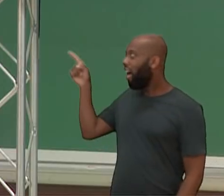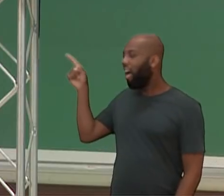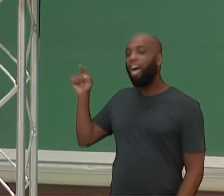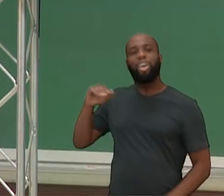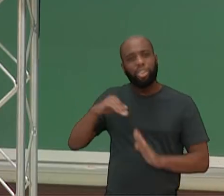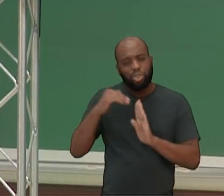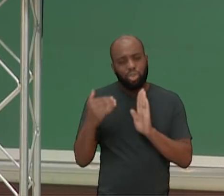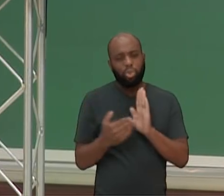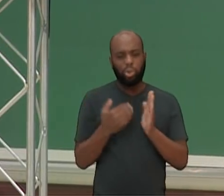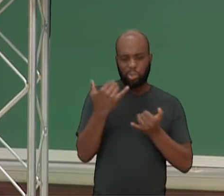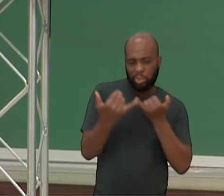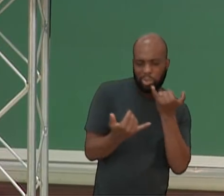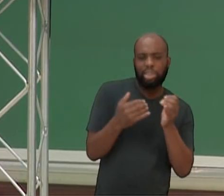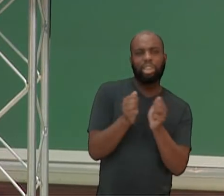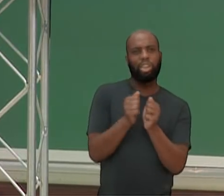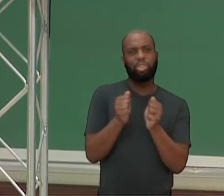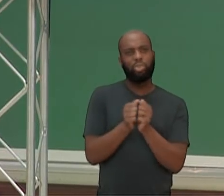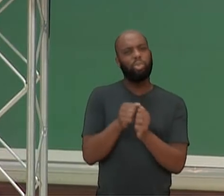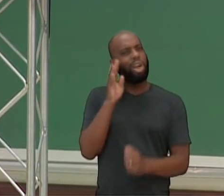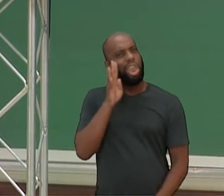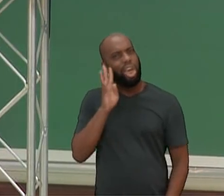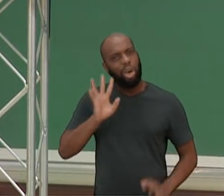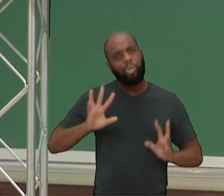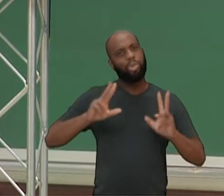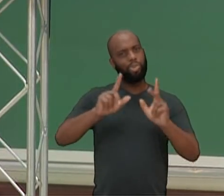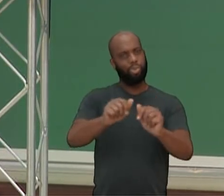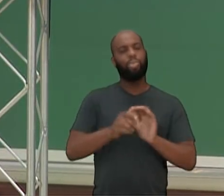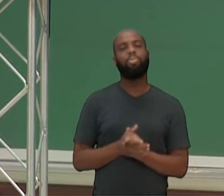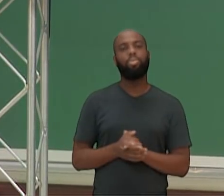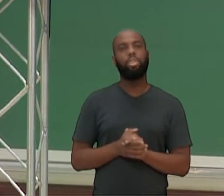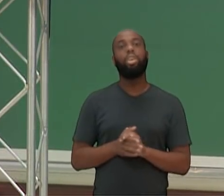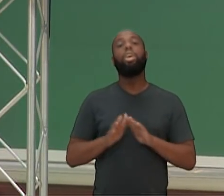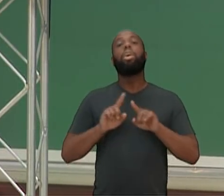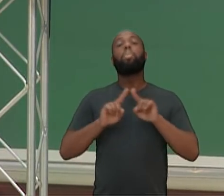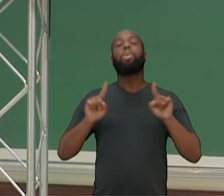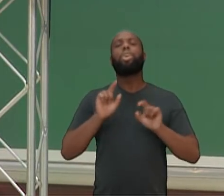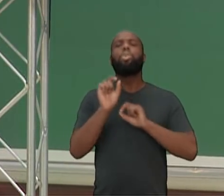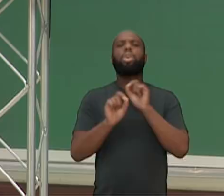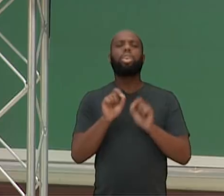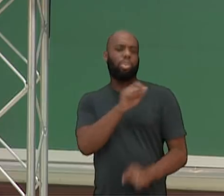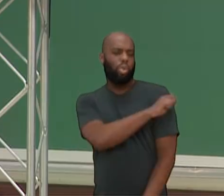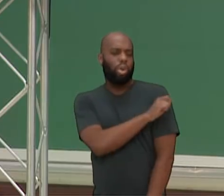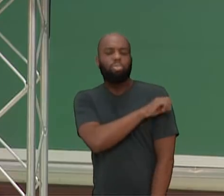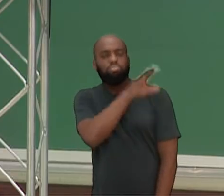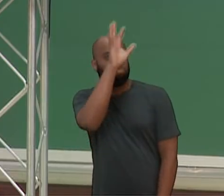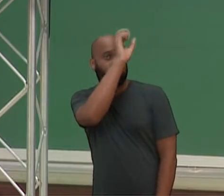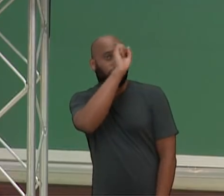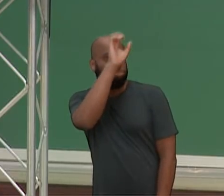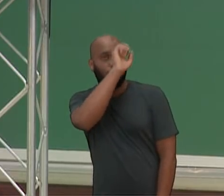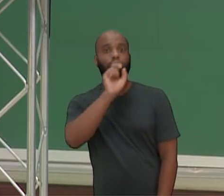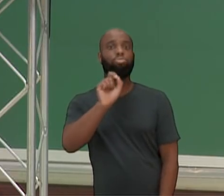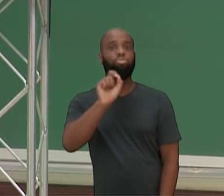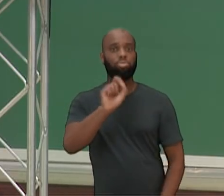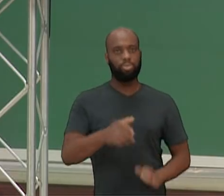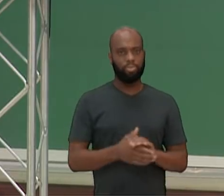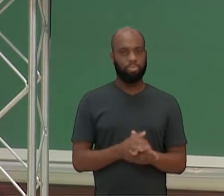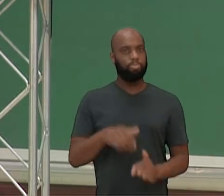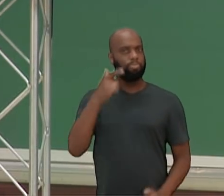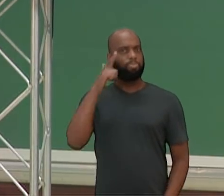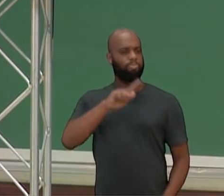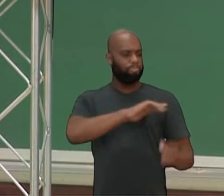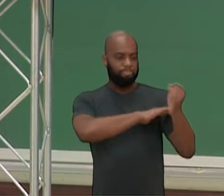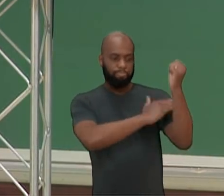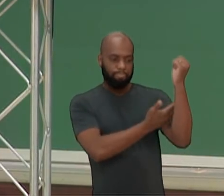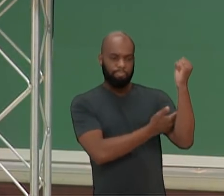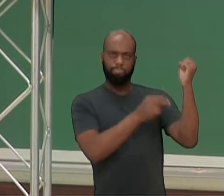E é legal que, através dessa brincadeira, o que o aluno ou uma criança aprende? Né? Ela aprende a força, ela